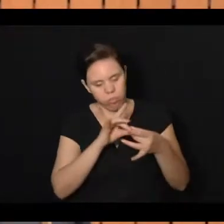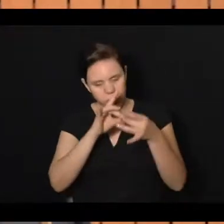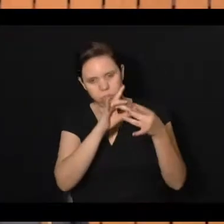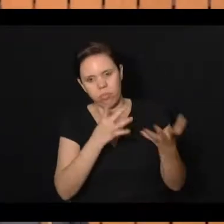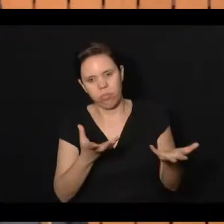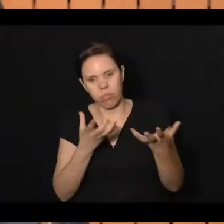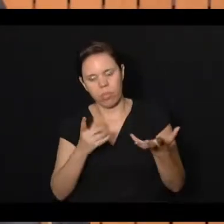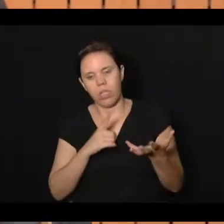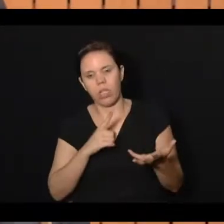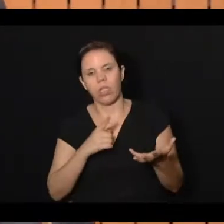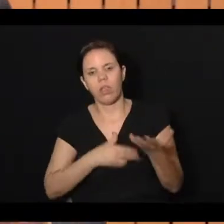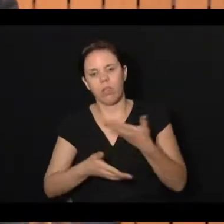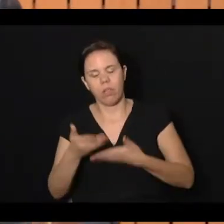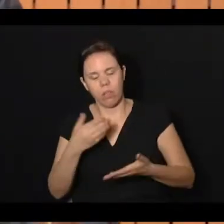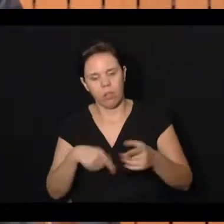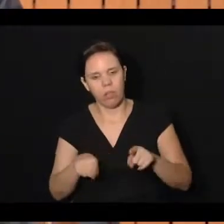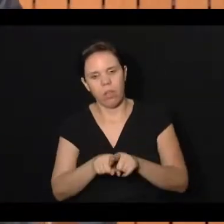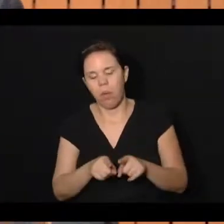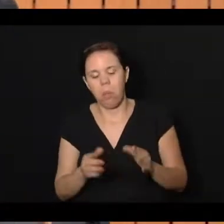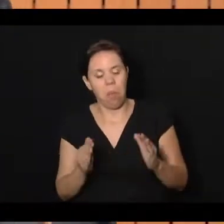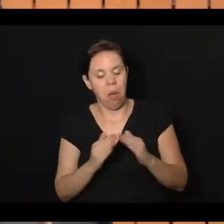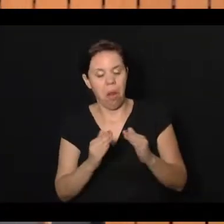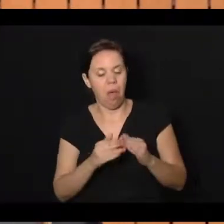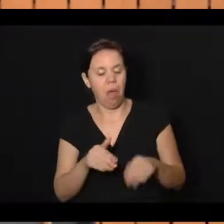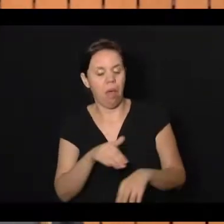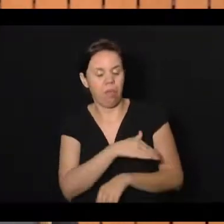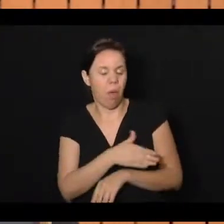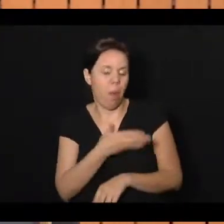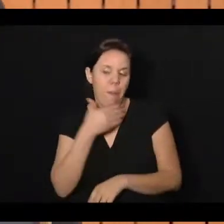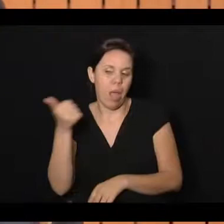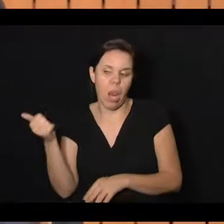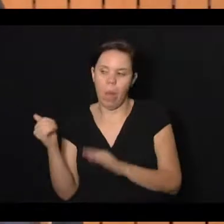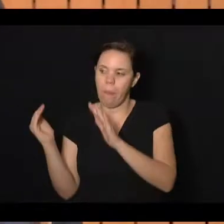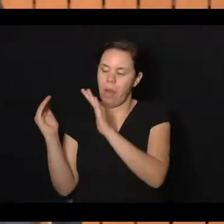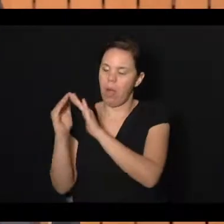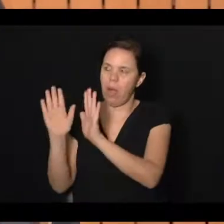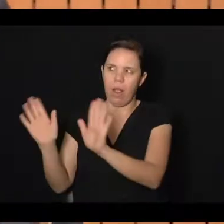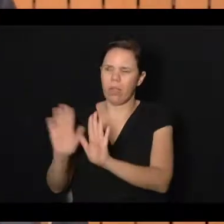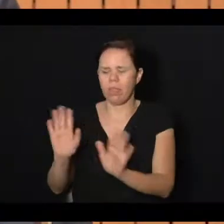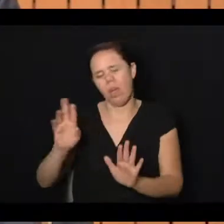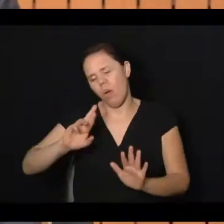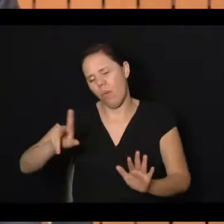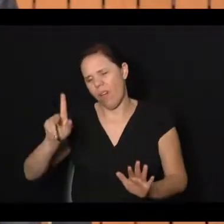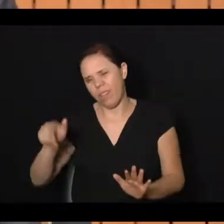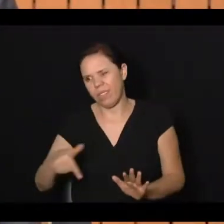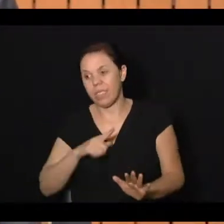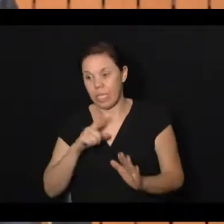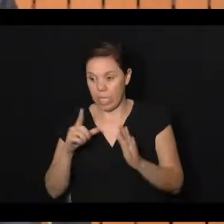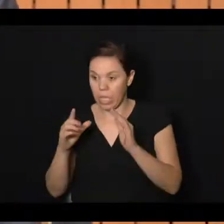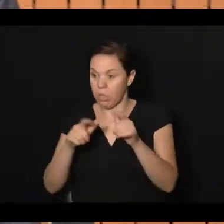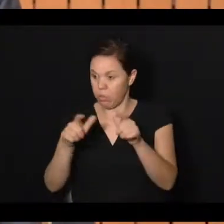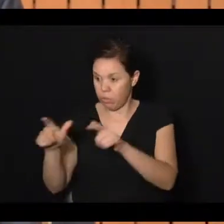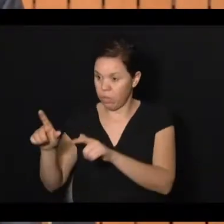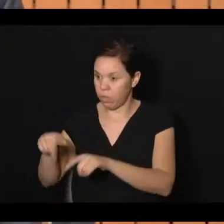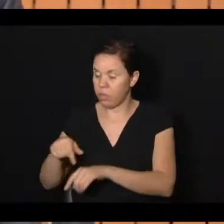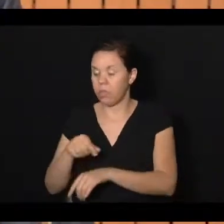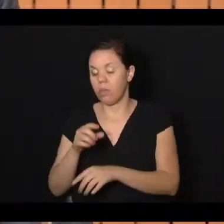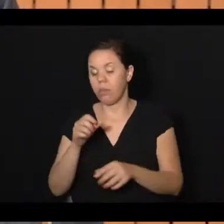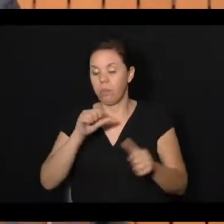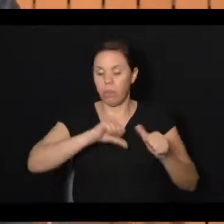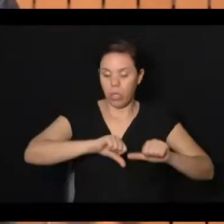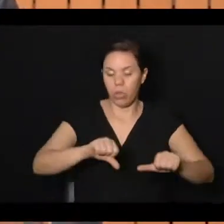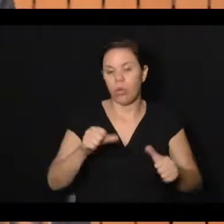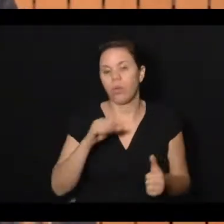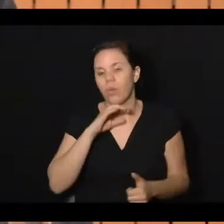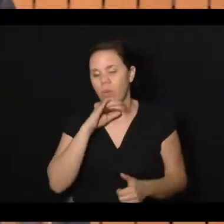assim que o que morar na rua é melhor do que morar em qualquer outro lugar não que não existam locais que sejam piores que a rua